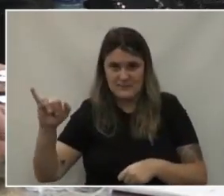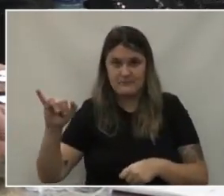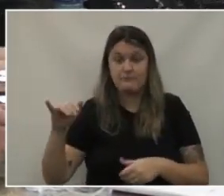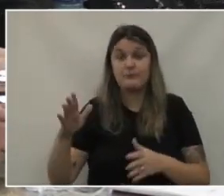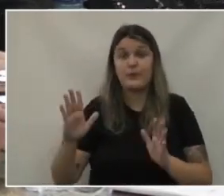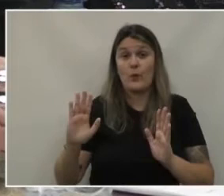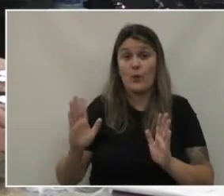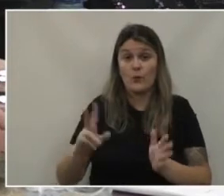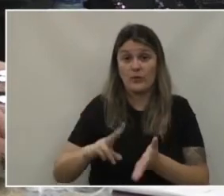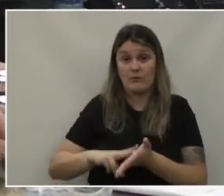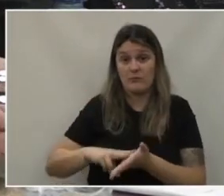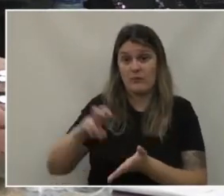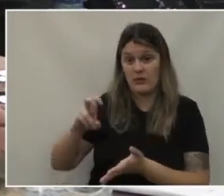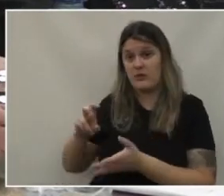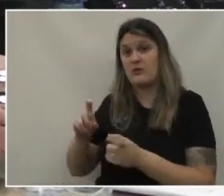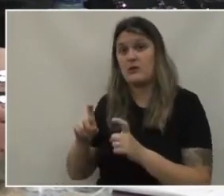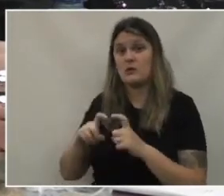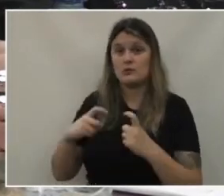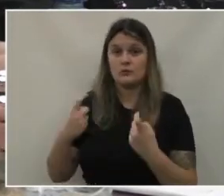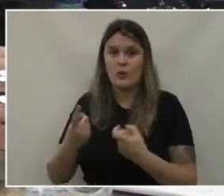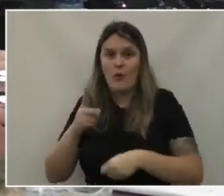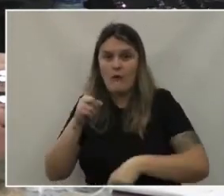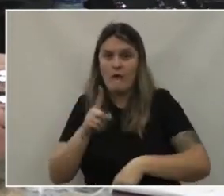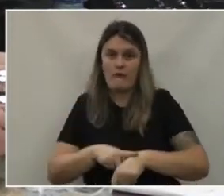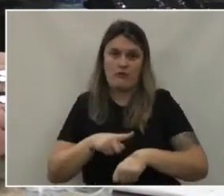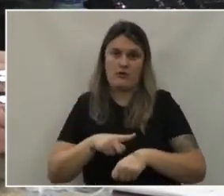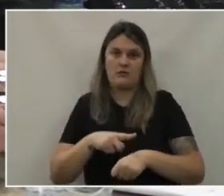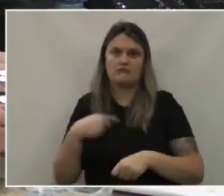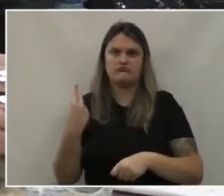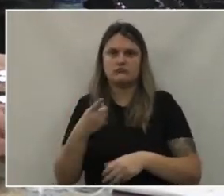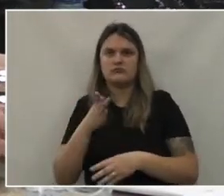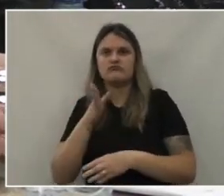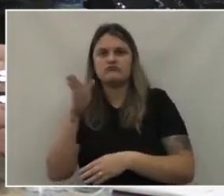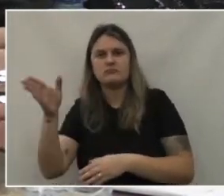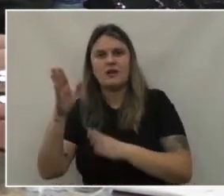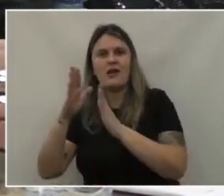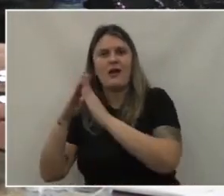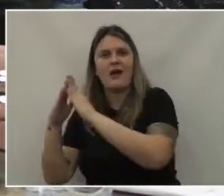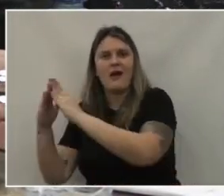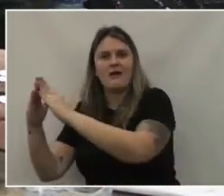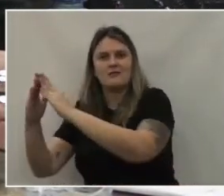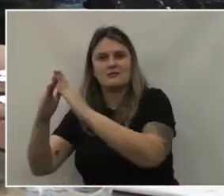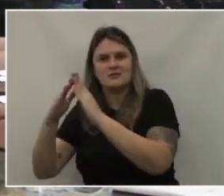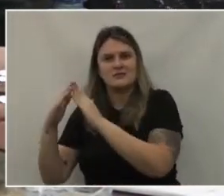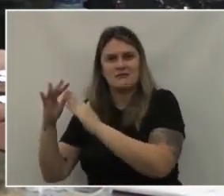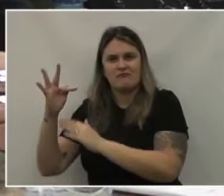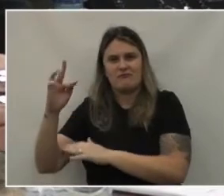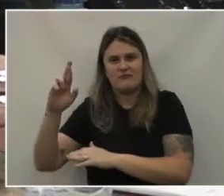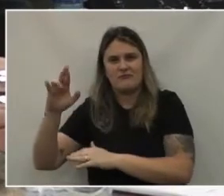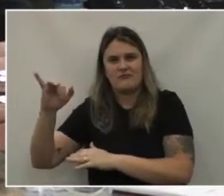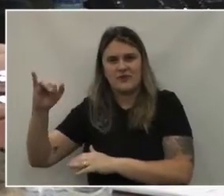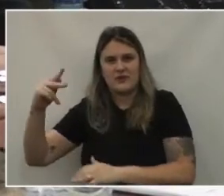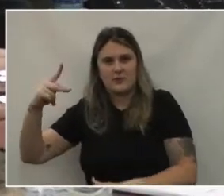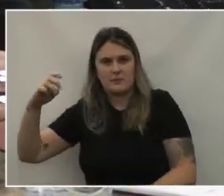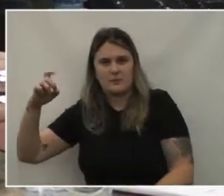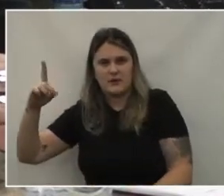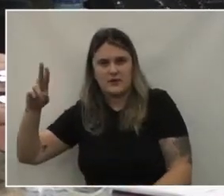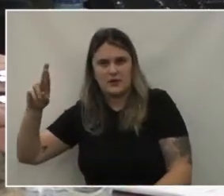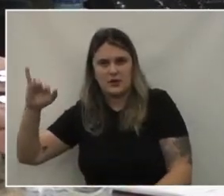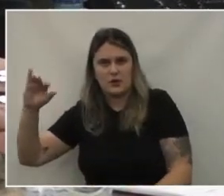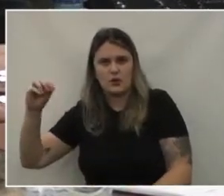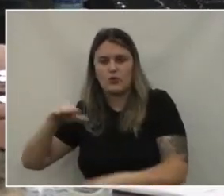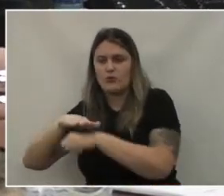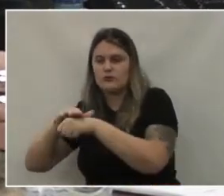e hoje cedo, nessa reunião, no mesmo instante, fomos lá no conjunto Frei Pedrinho e já entramos em contato com